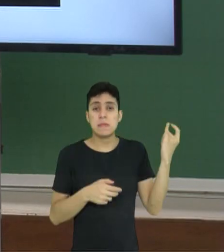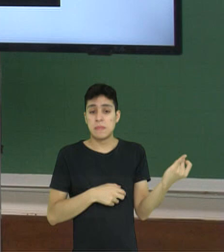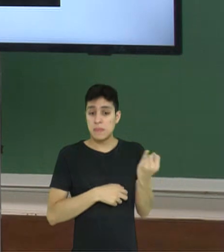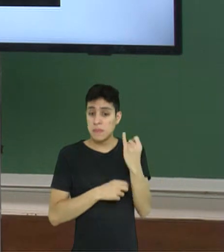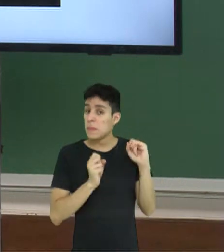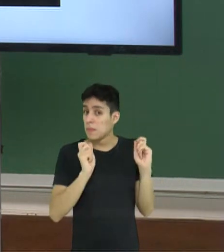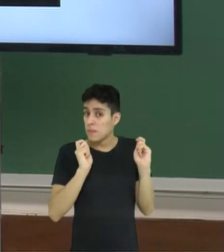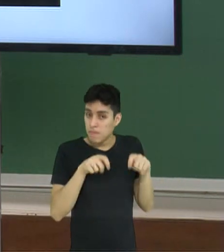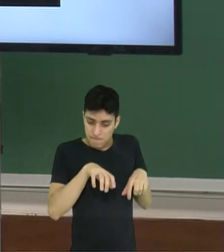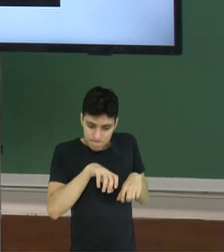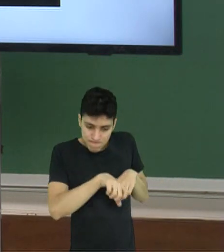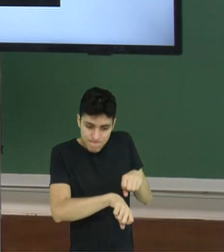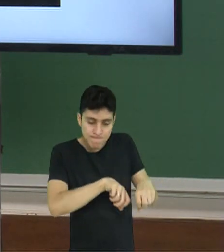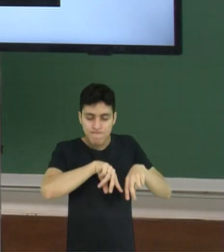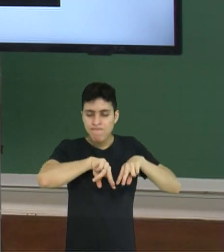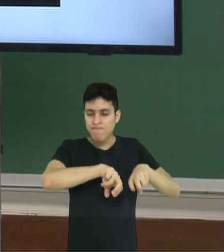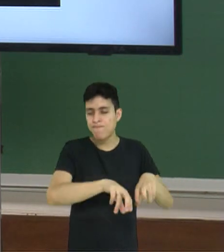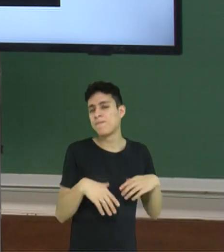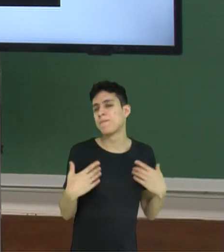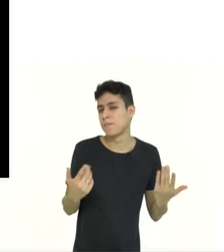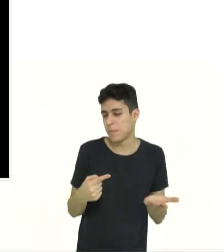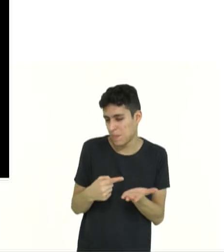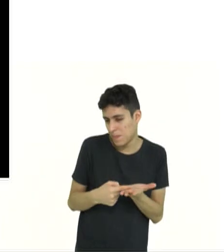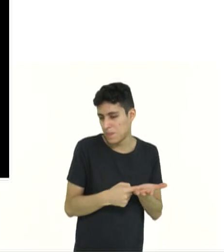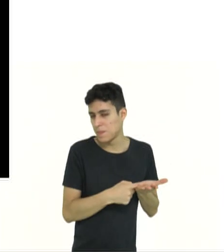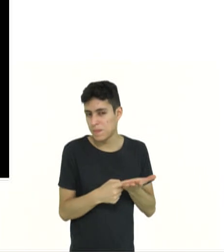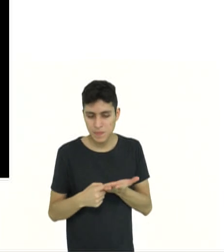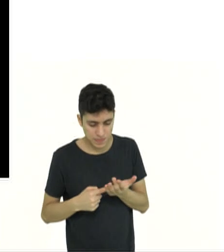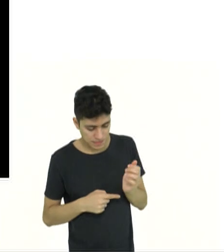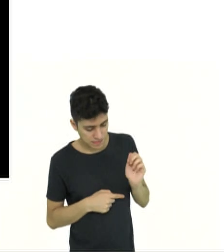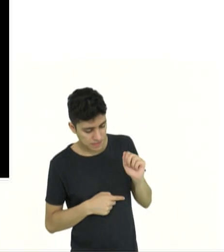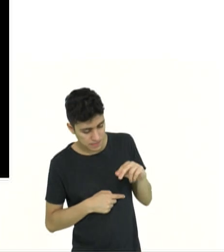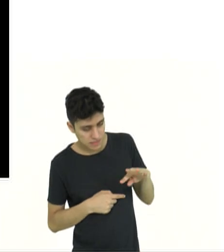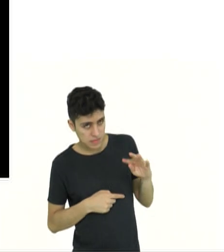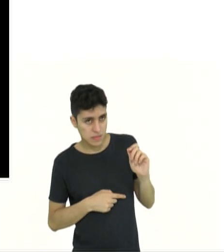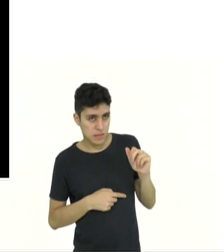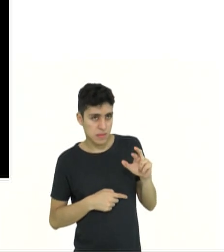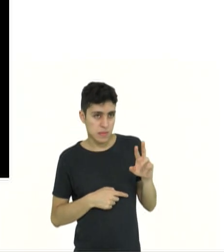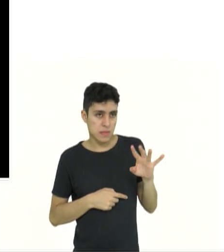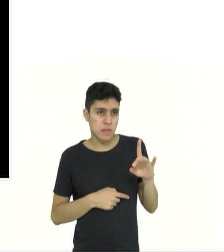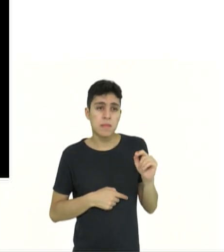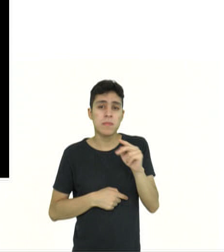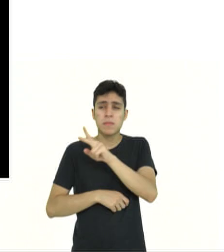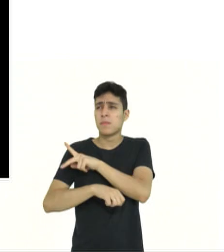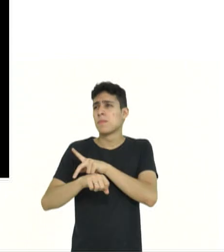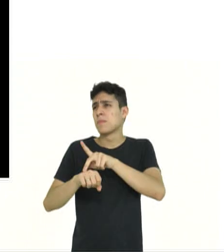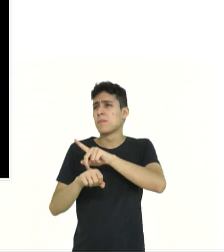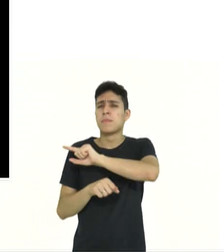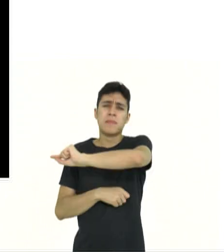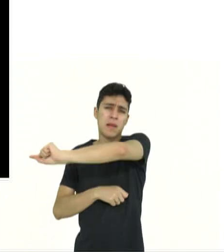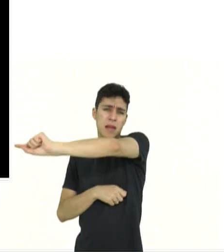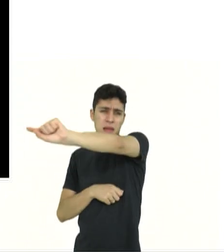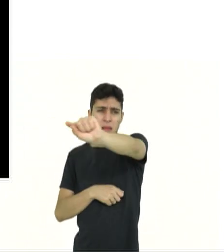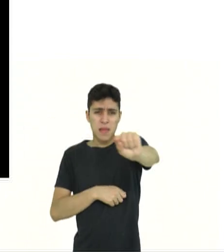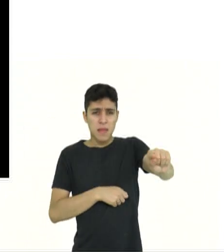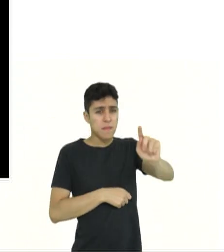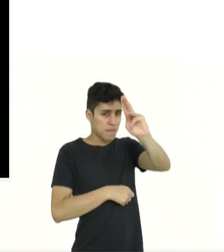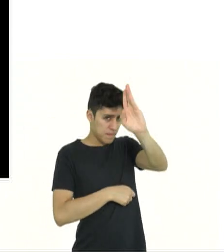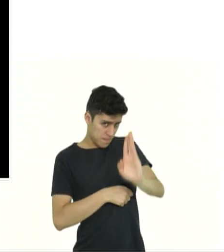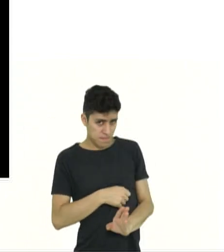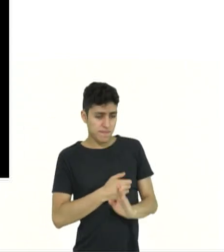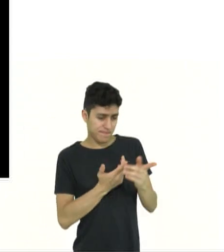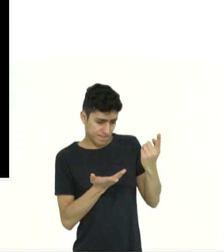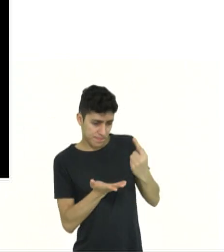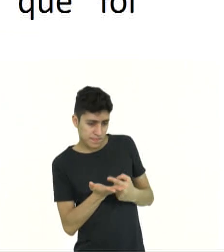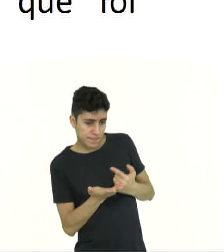né? Então, Tratado da Antártida, países do mundo inteiro se reúnem, fazem parte hoje desse tratado, o Brasil está aqui, nossa bandeirinha, temos